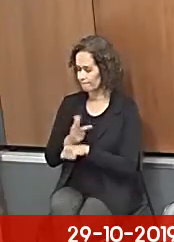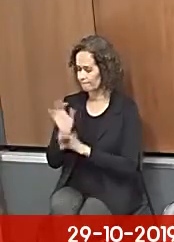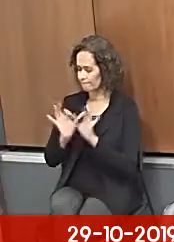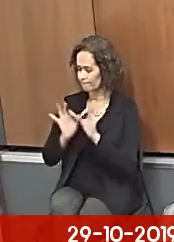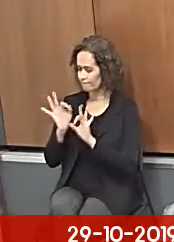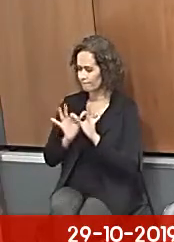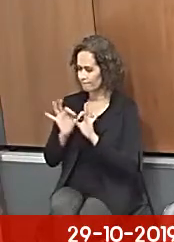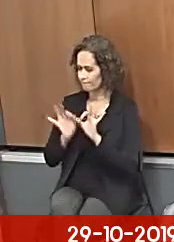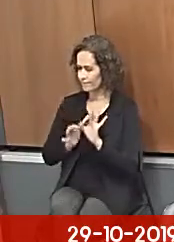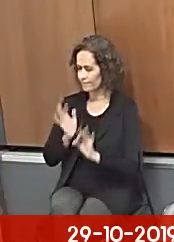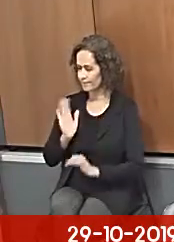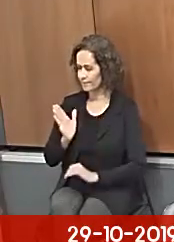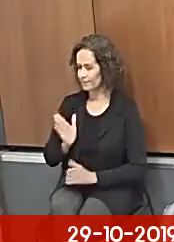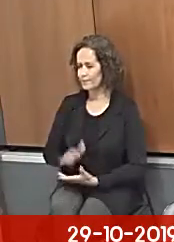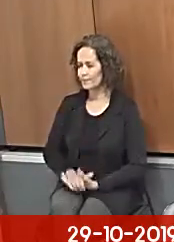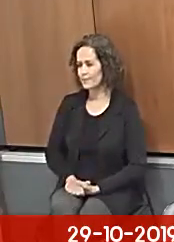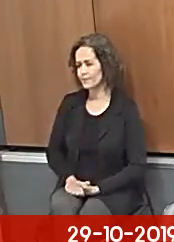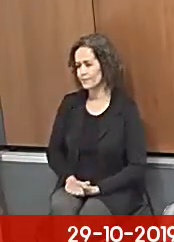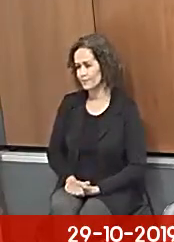Está providenciando, né?